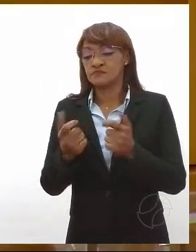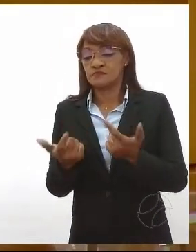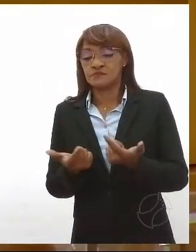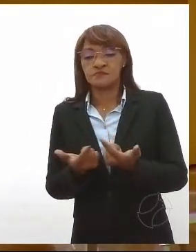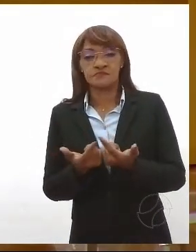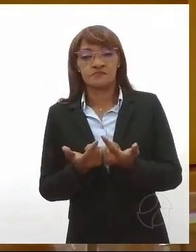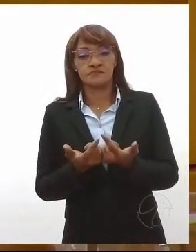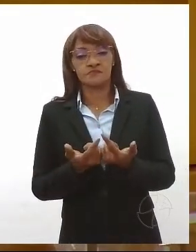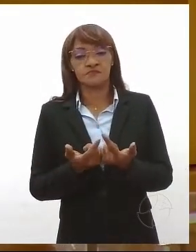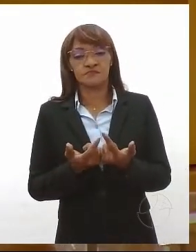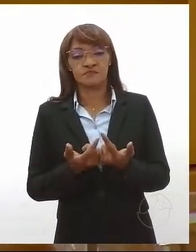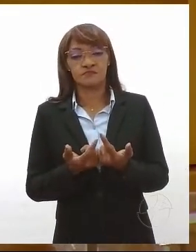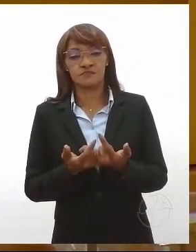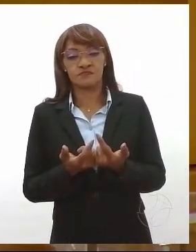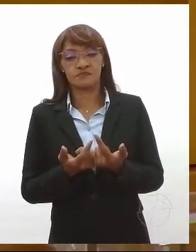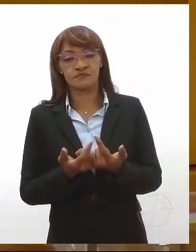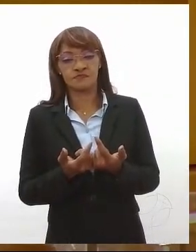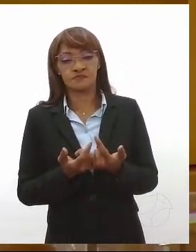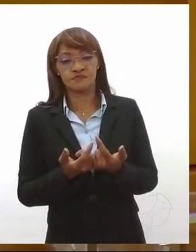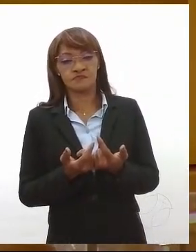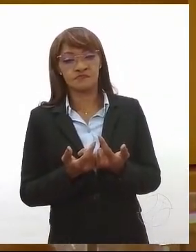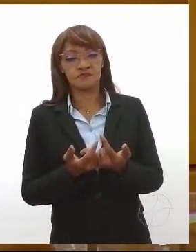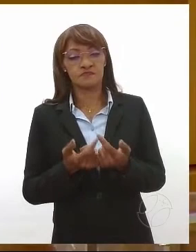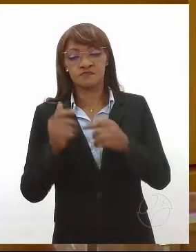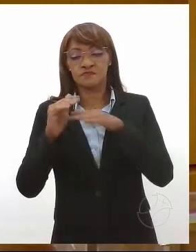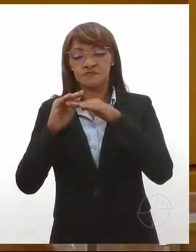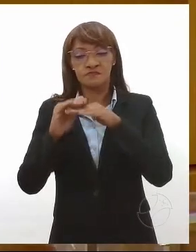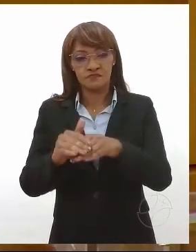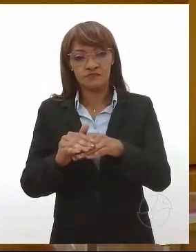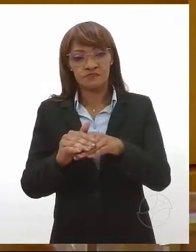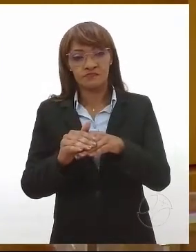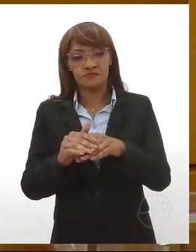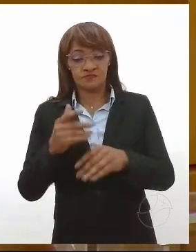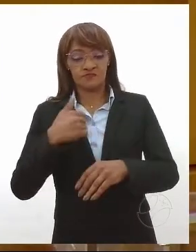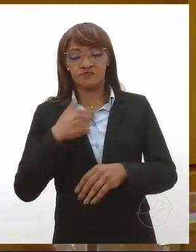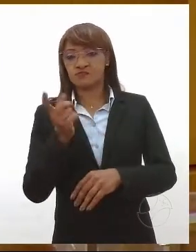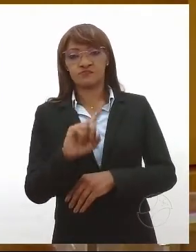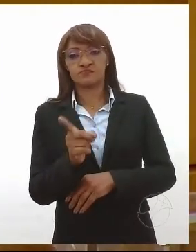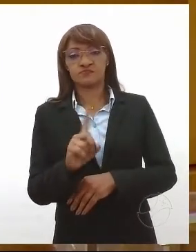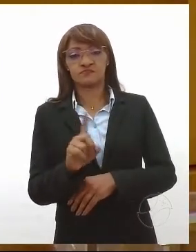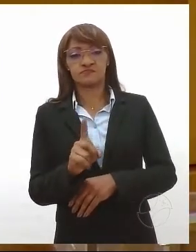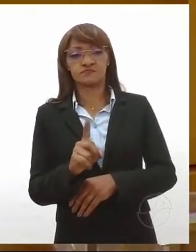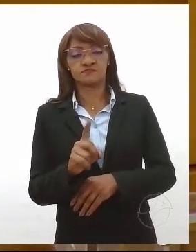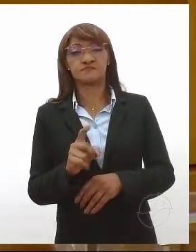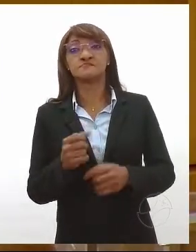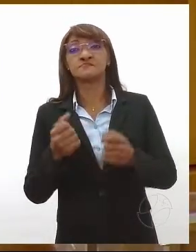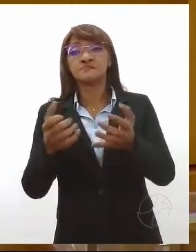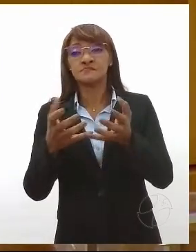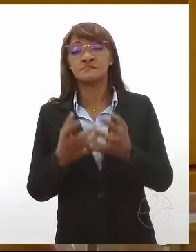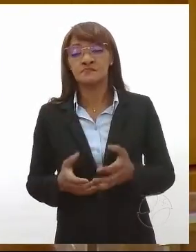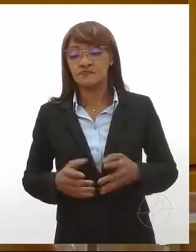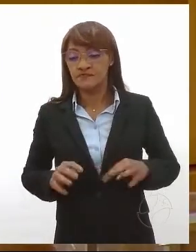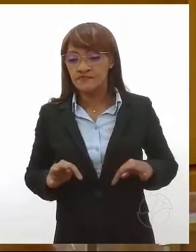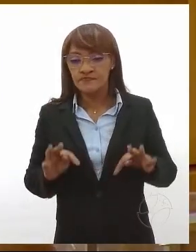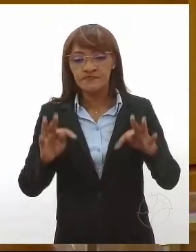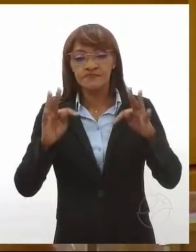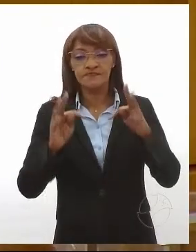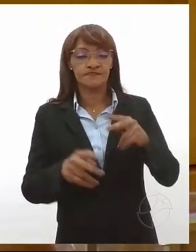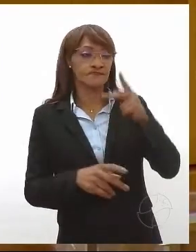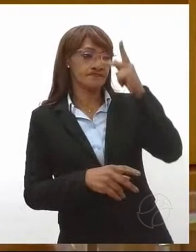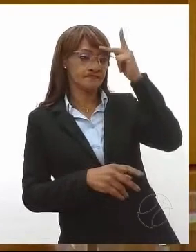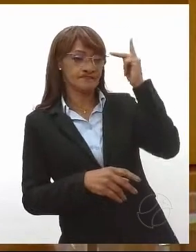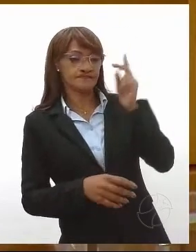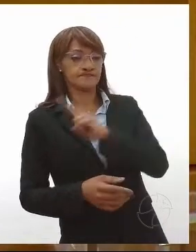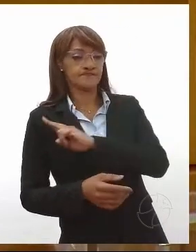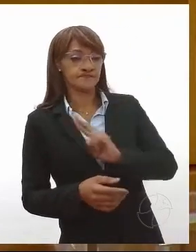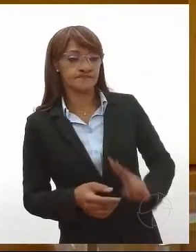quero ir lá só para dizer Chico do Correio foi quem veio aqui. Não, nós temos que envolver os atores principais, que são os vereadores, que são os prefeitos da região,